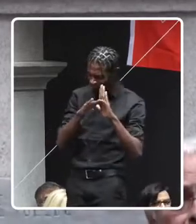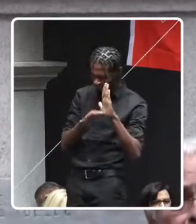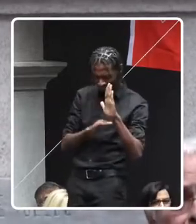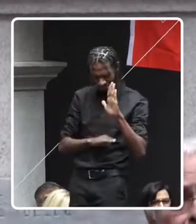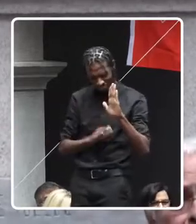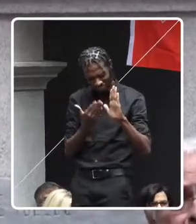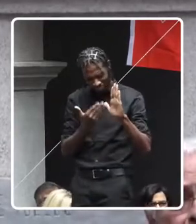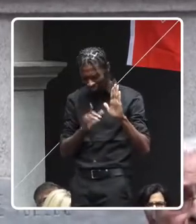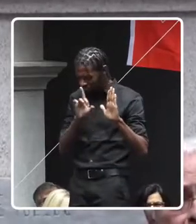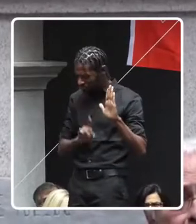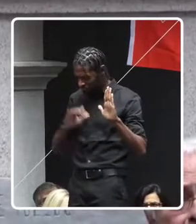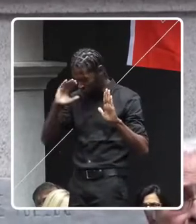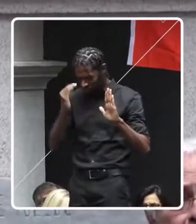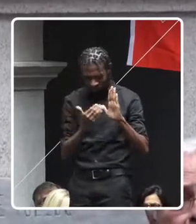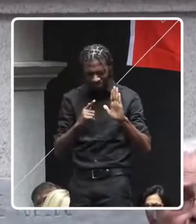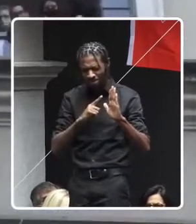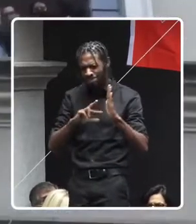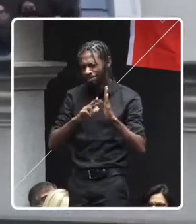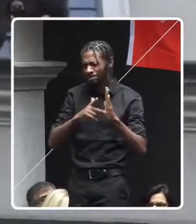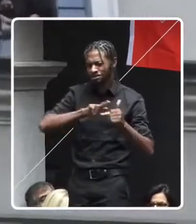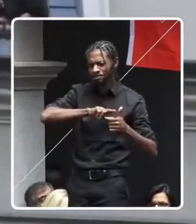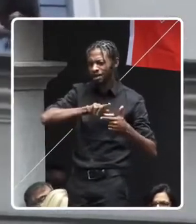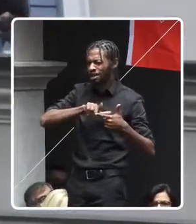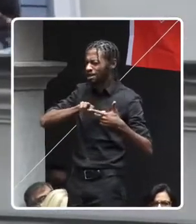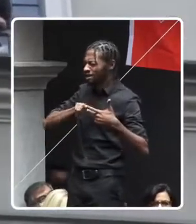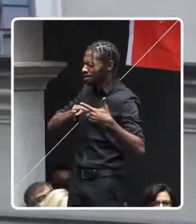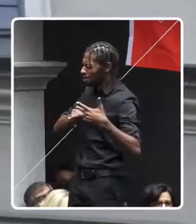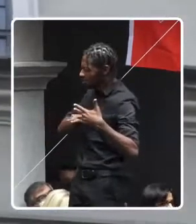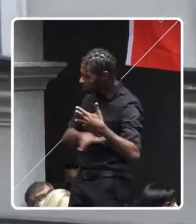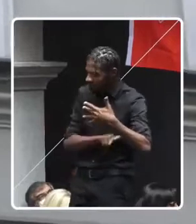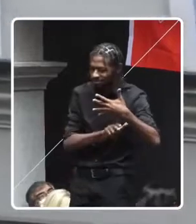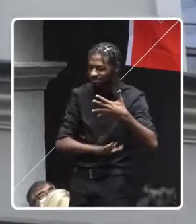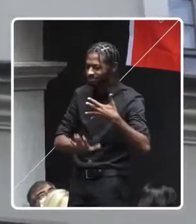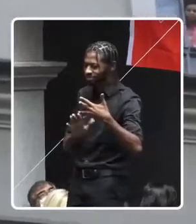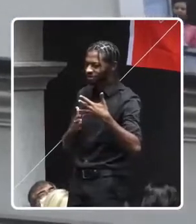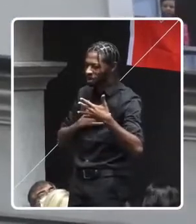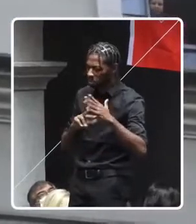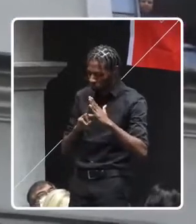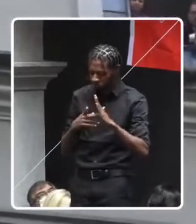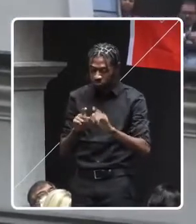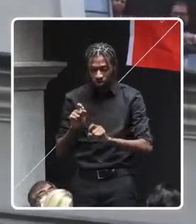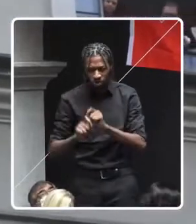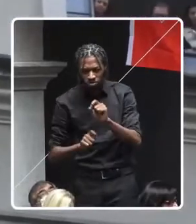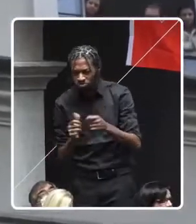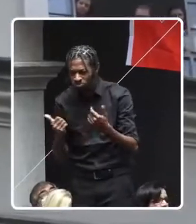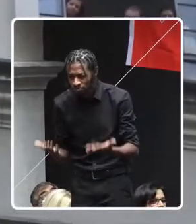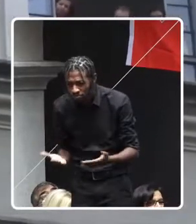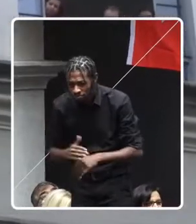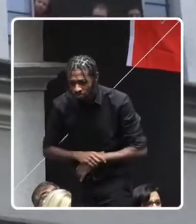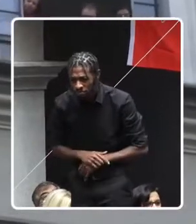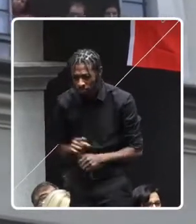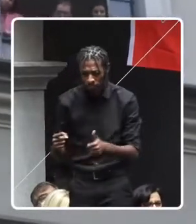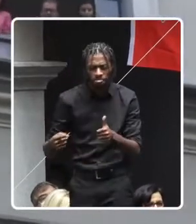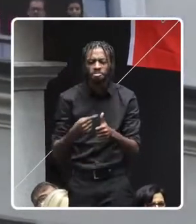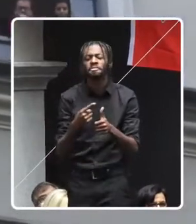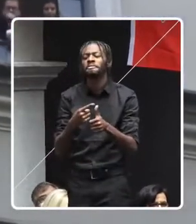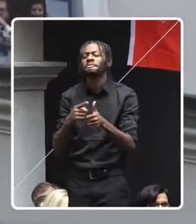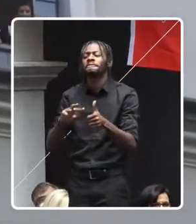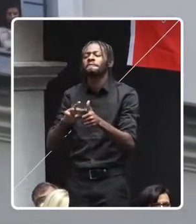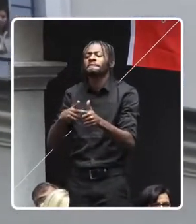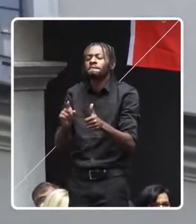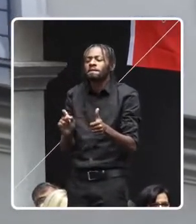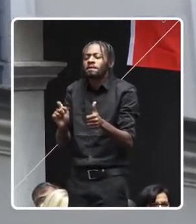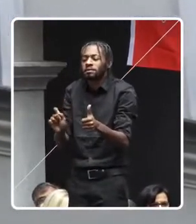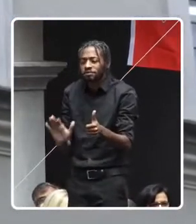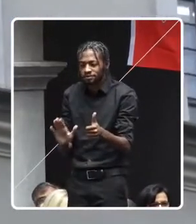uma destas muitas, sintética. significa, em primeiríssimo lugar,